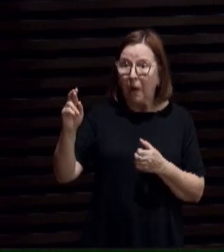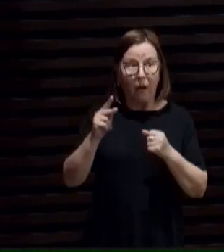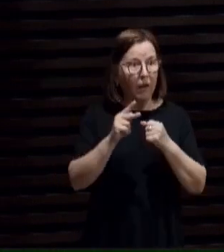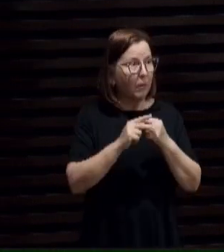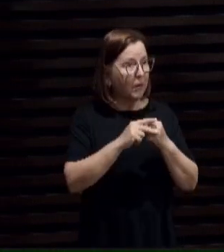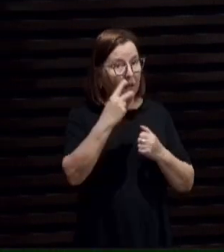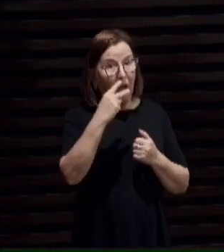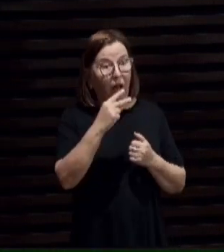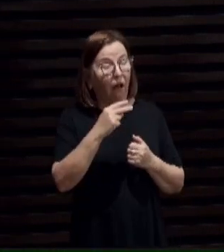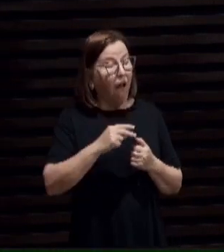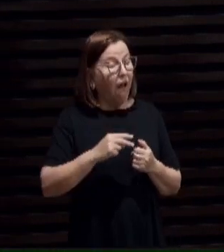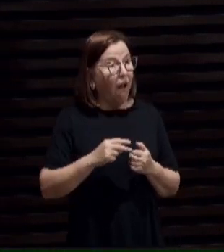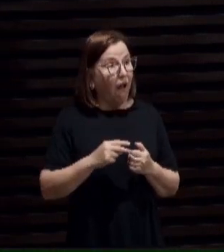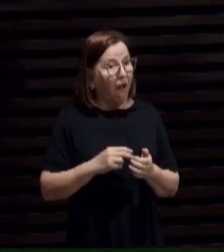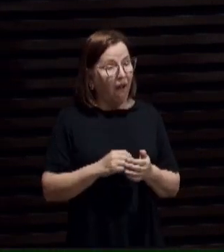Senhor,